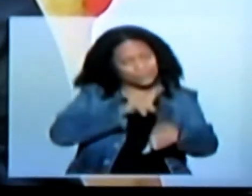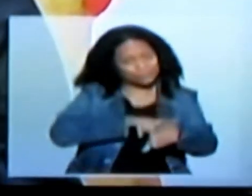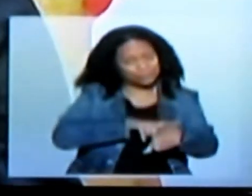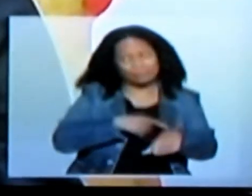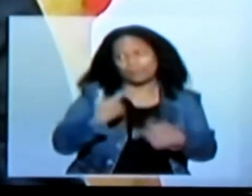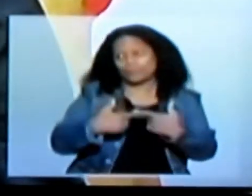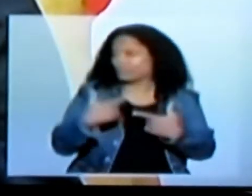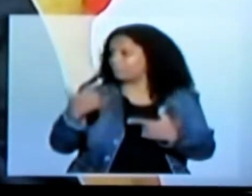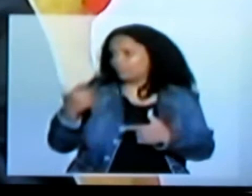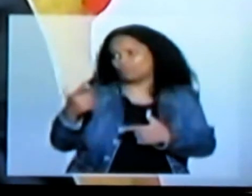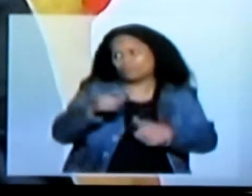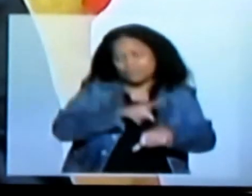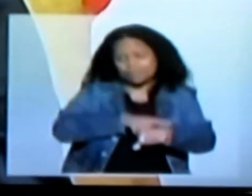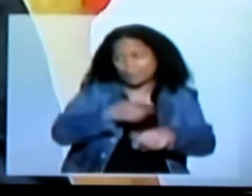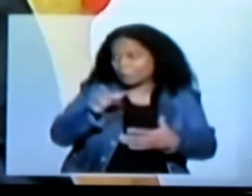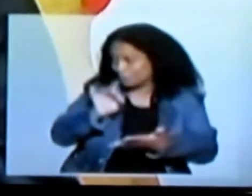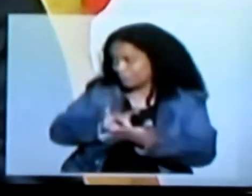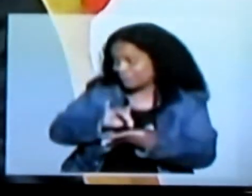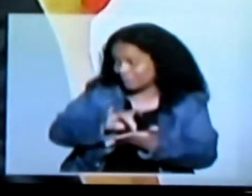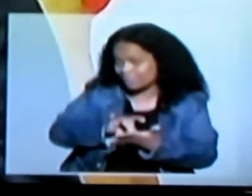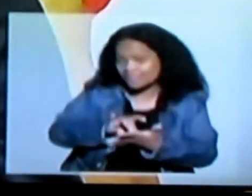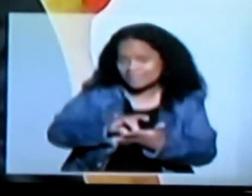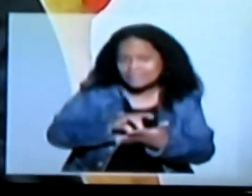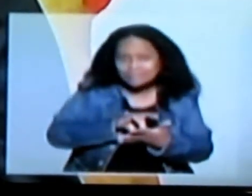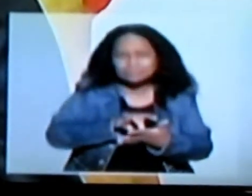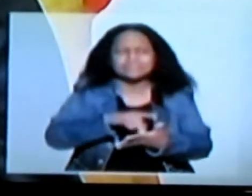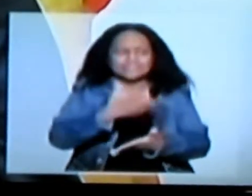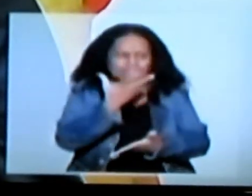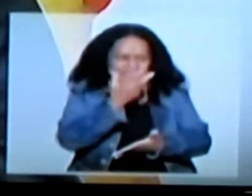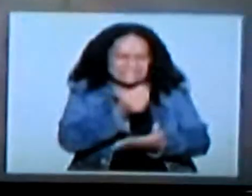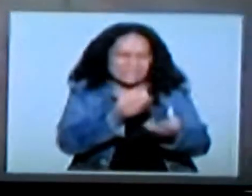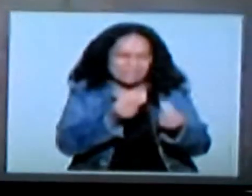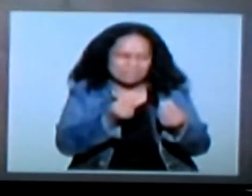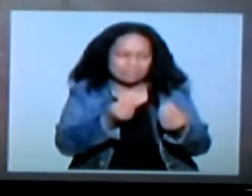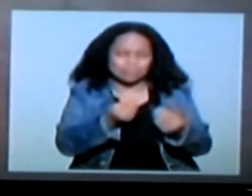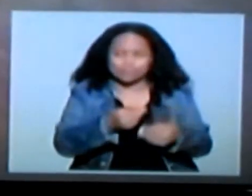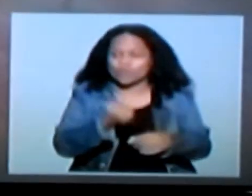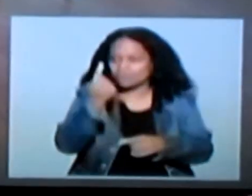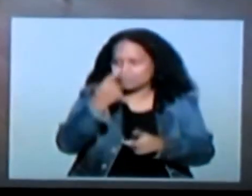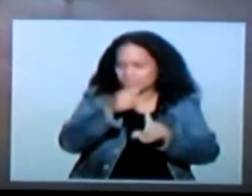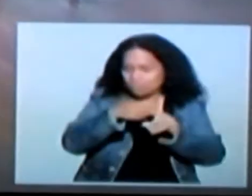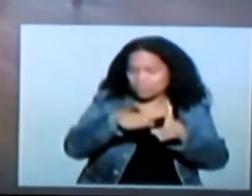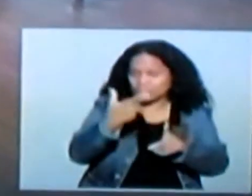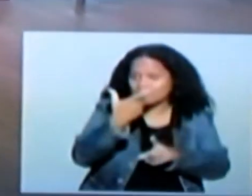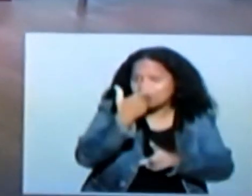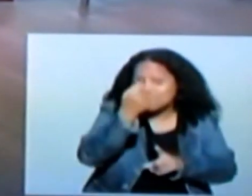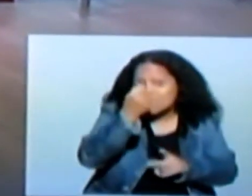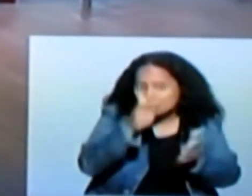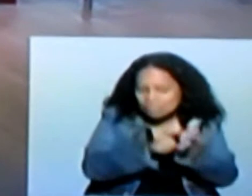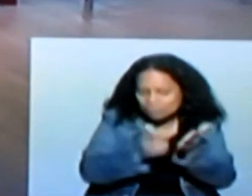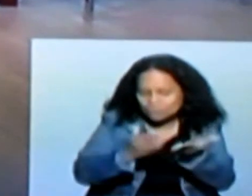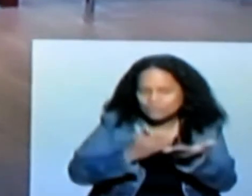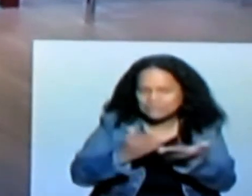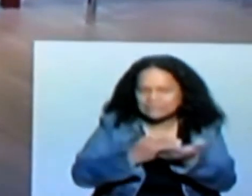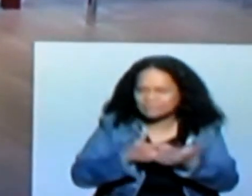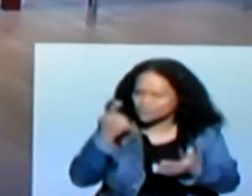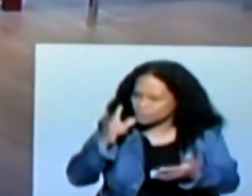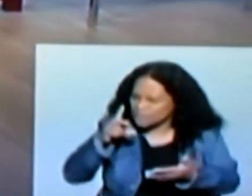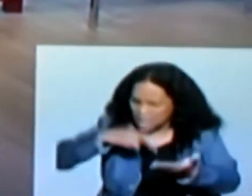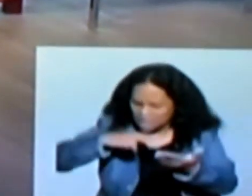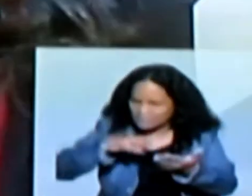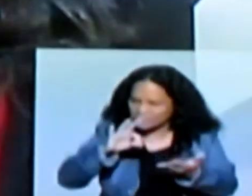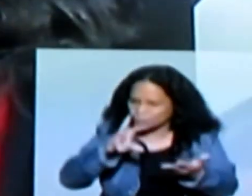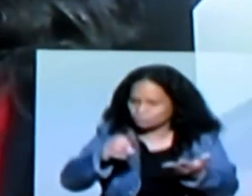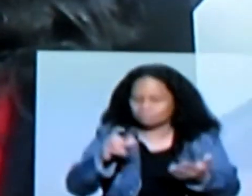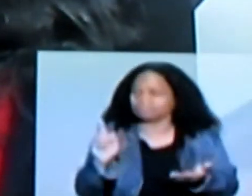gente tem tempo também, né, Thaís? Porque às vezes a gente não tem tempo. Imagina, e tem que postar, você tem recebido muito material, né? Tem um mês que eu recebo 20 livros. Uau! Me